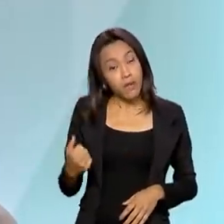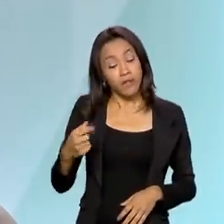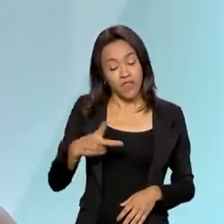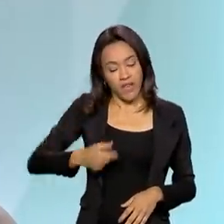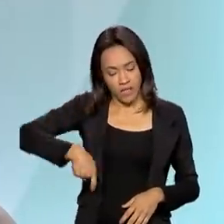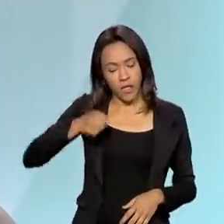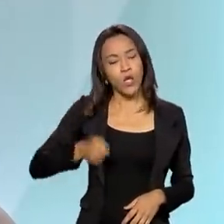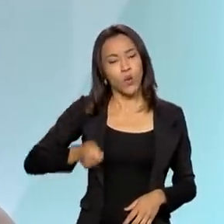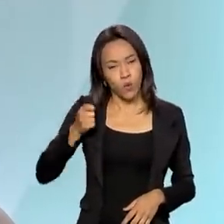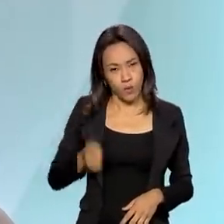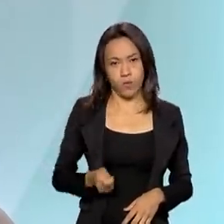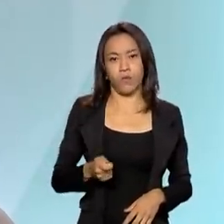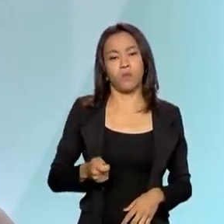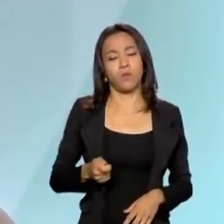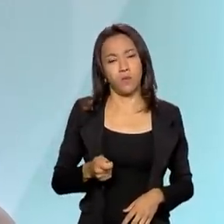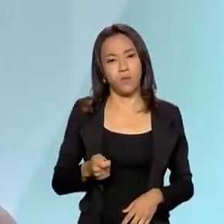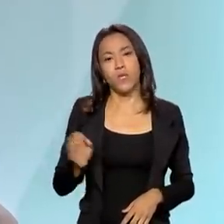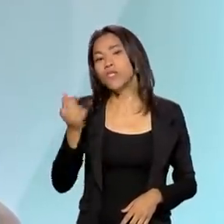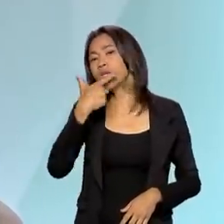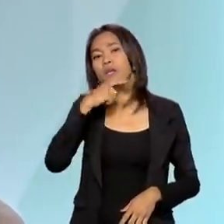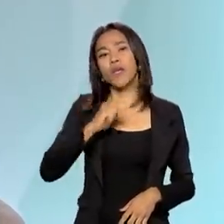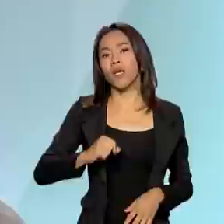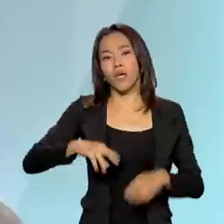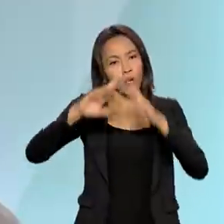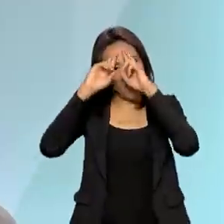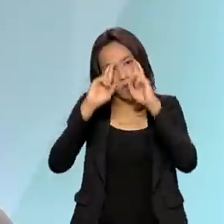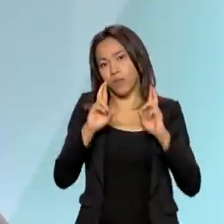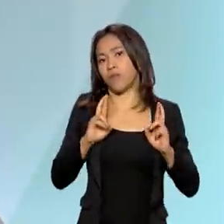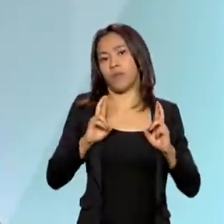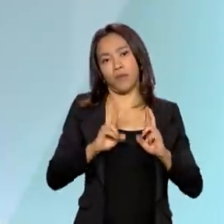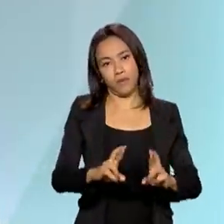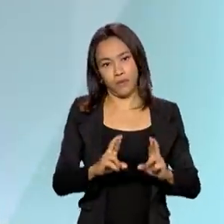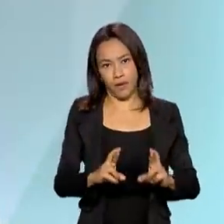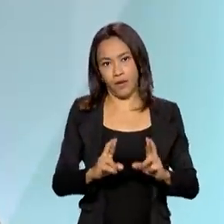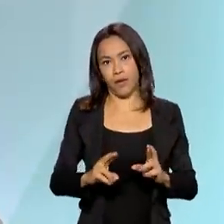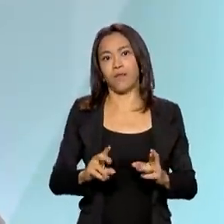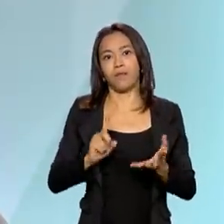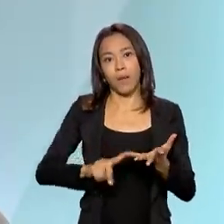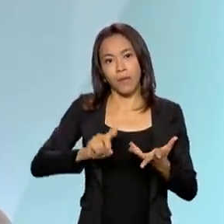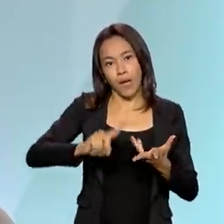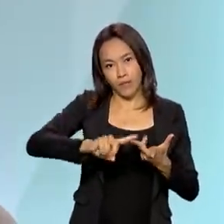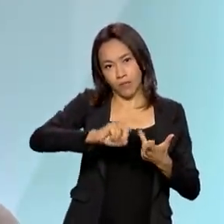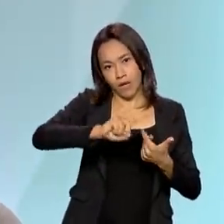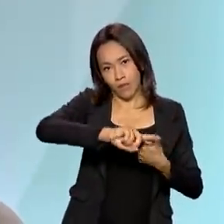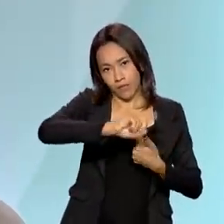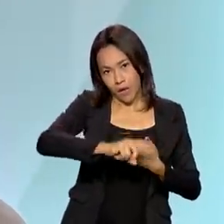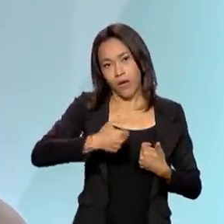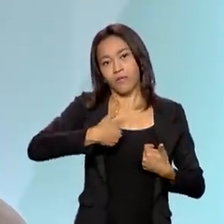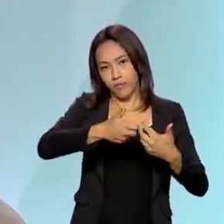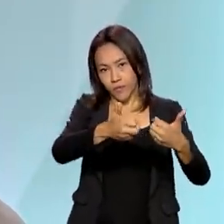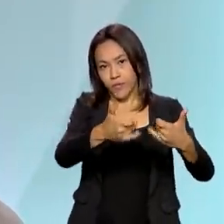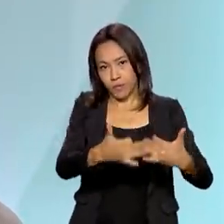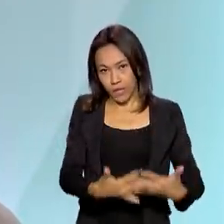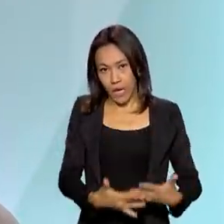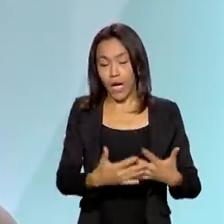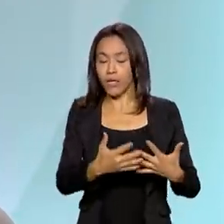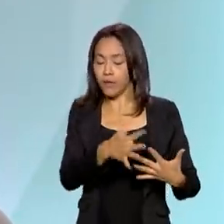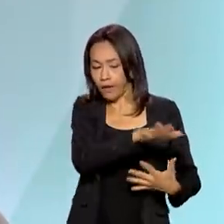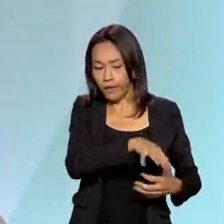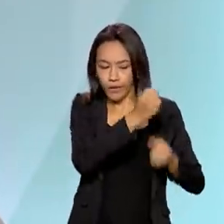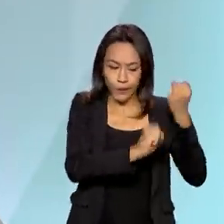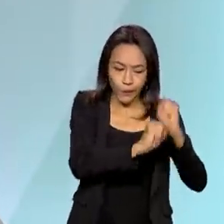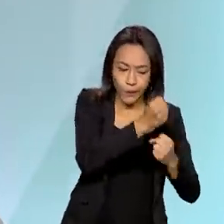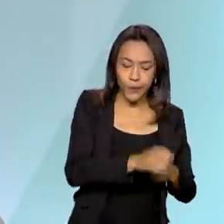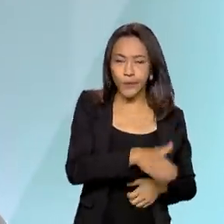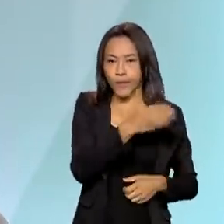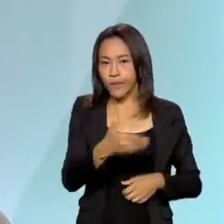e será rigoroso na punição de quem não fizer a melhor forma de atividade. Qualquer uma das atividades, tanto a atividade industrial quanto